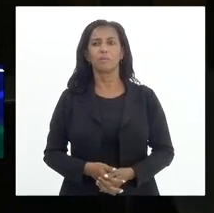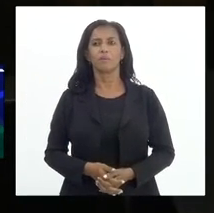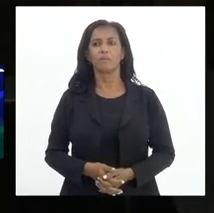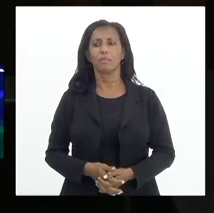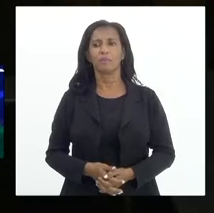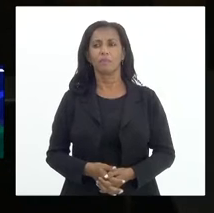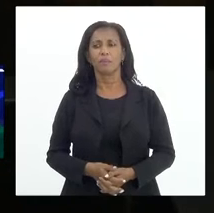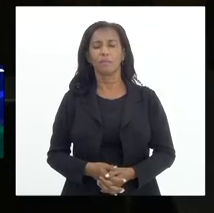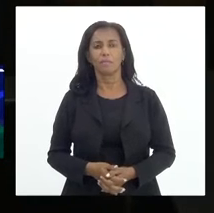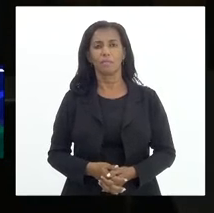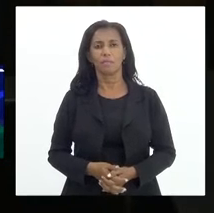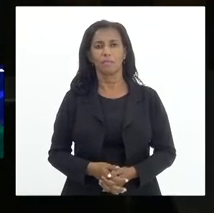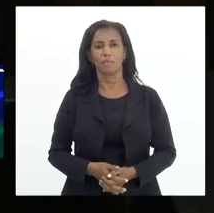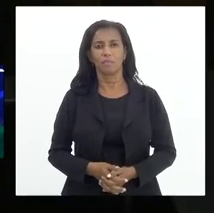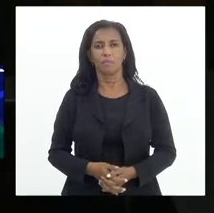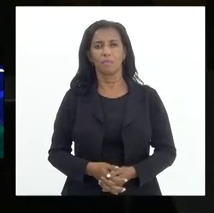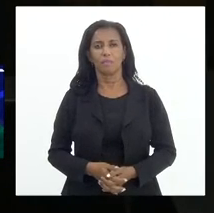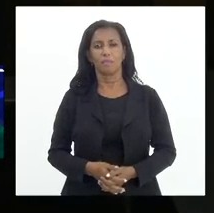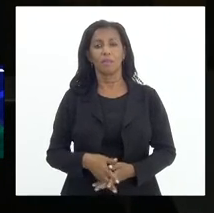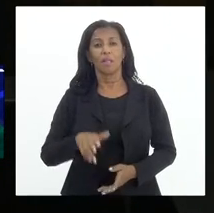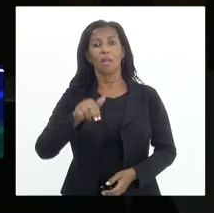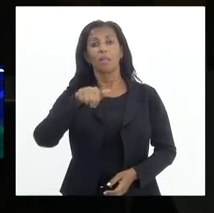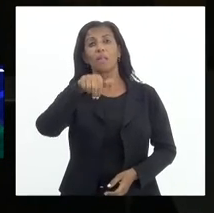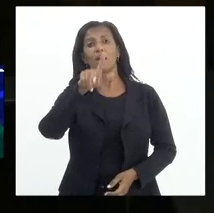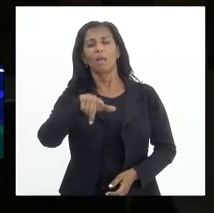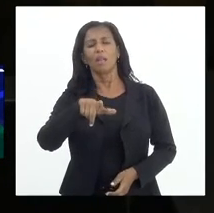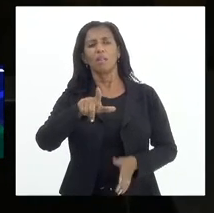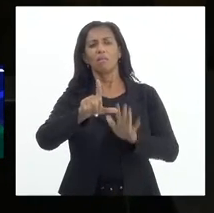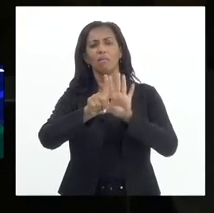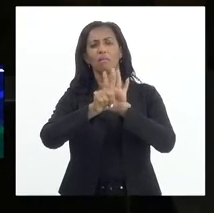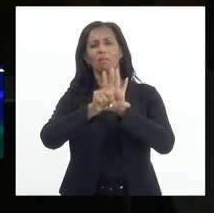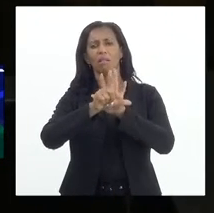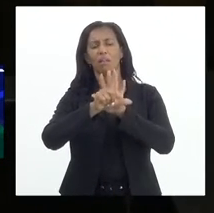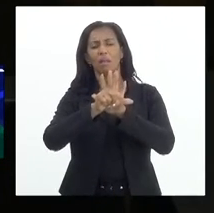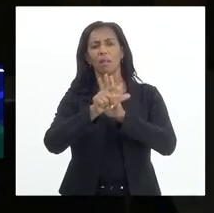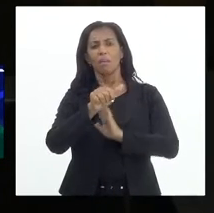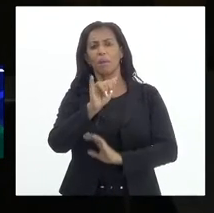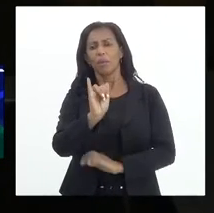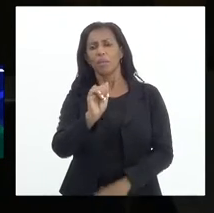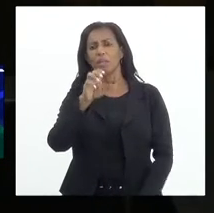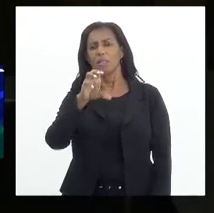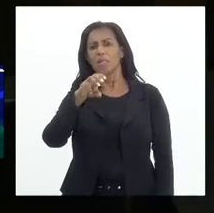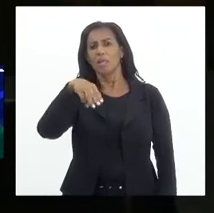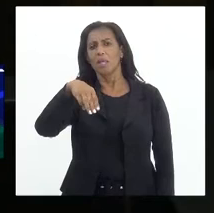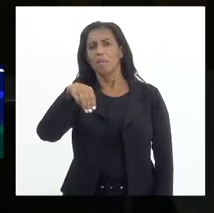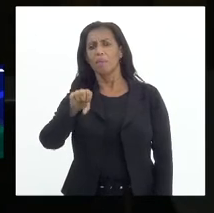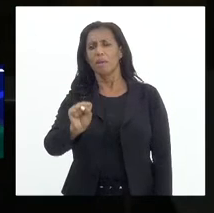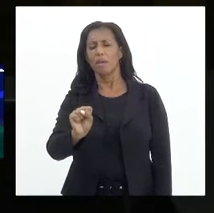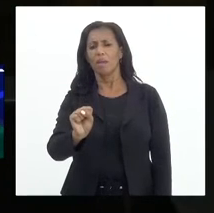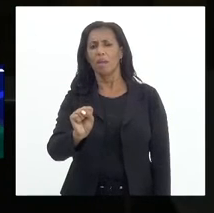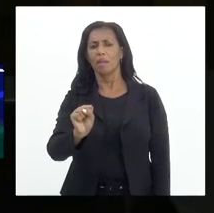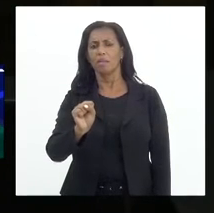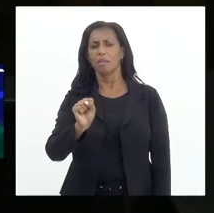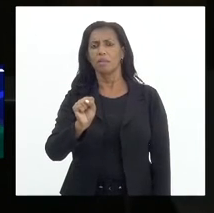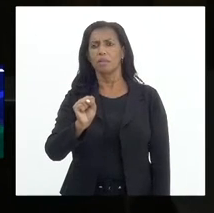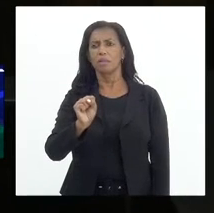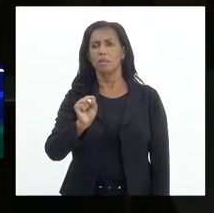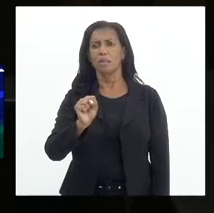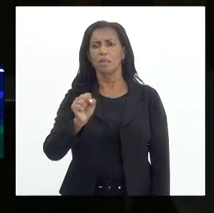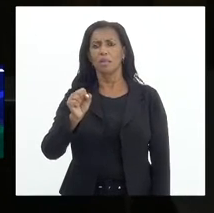que quem legisla sobre a alíquota de ICMS são os